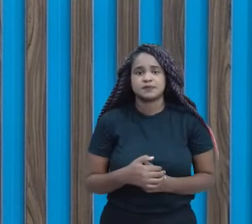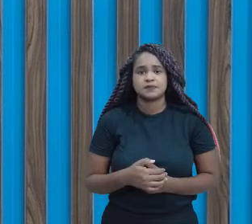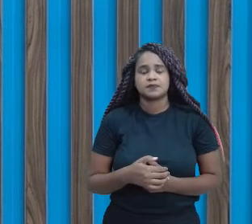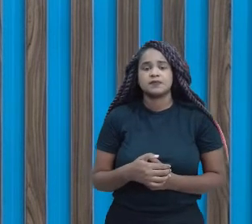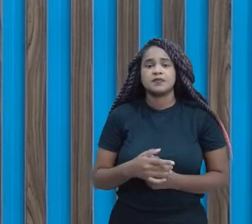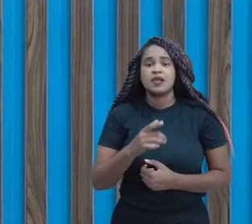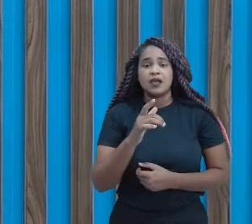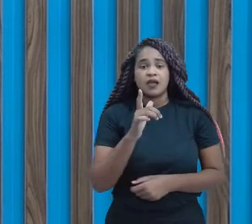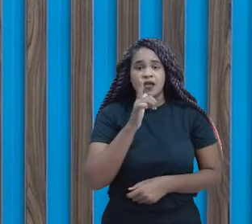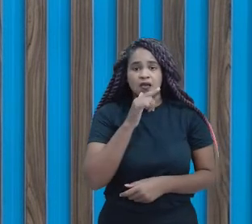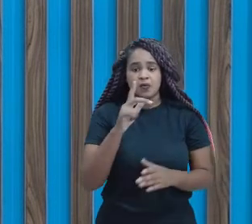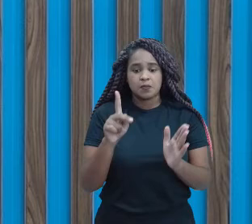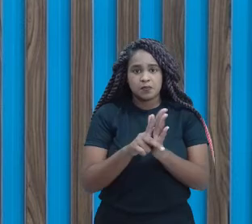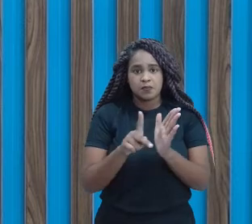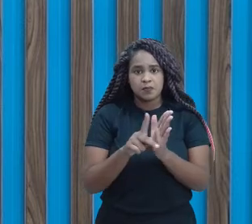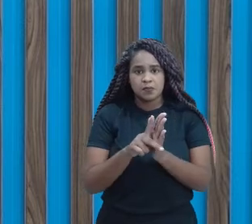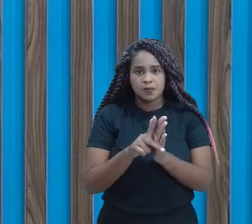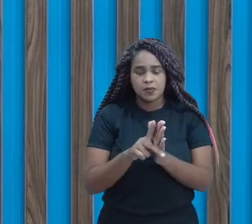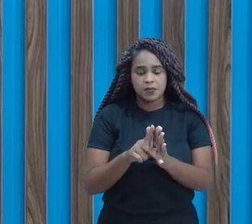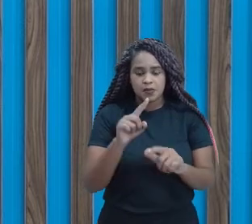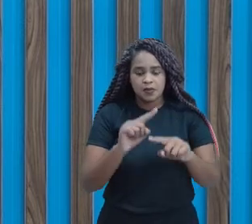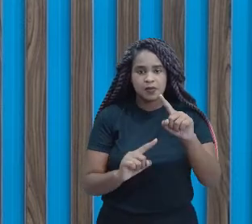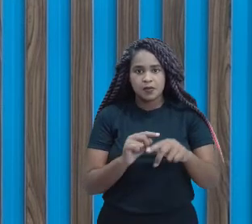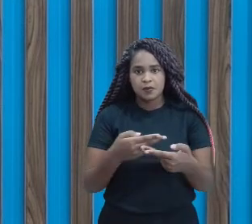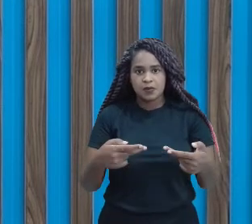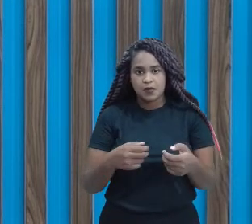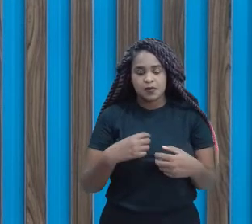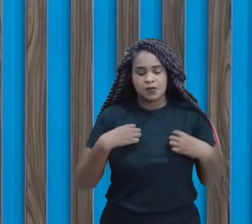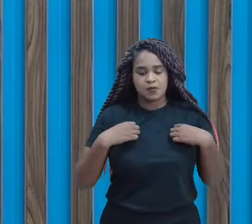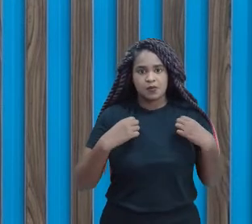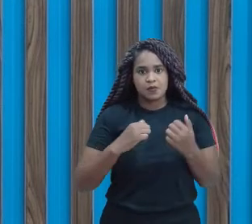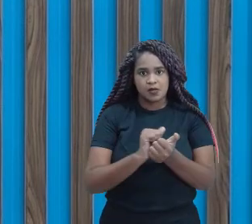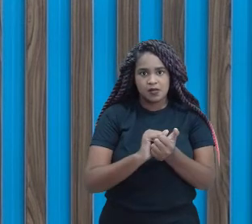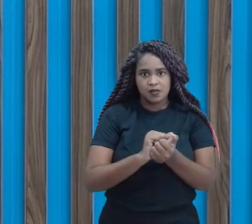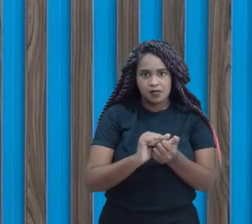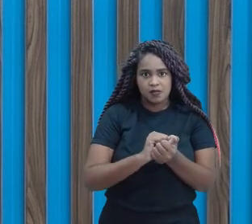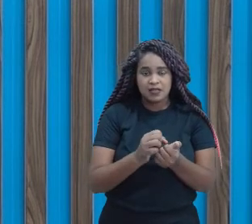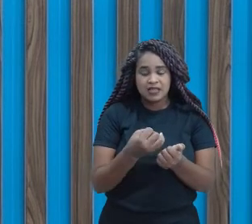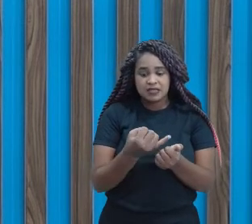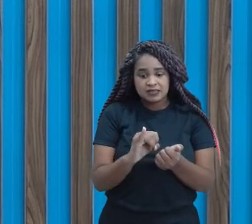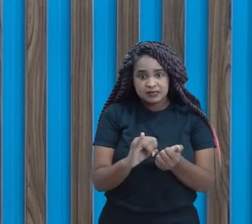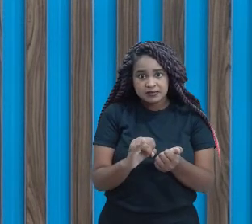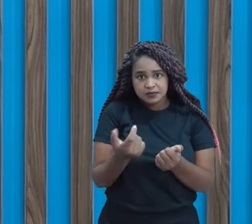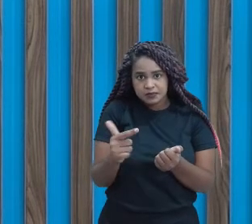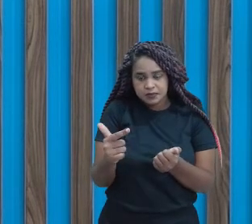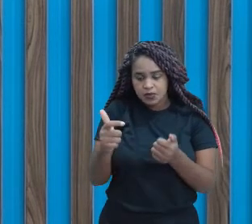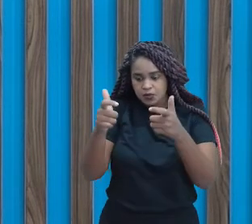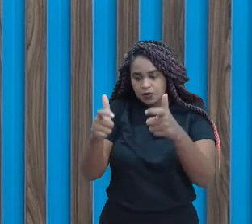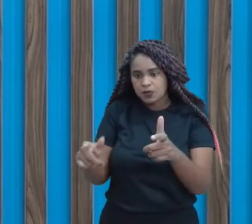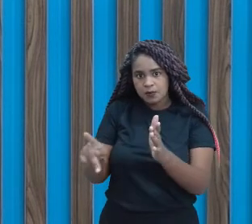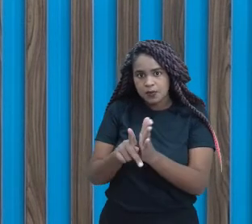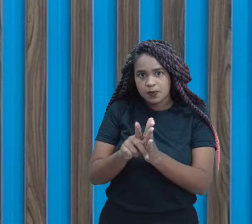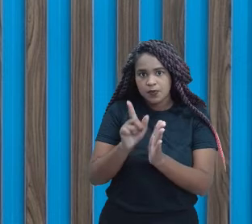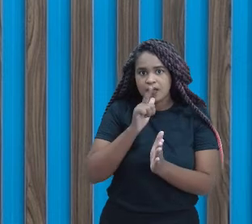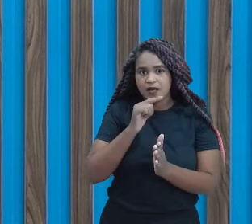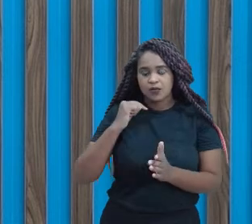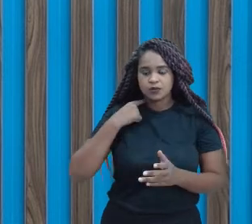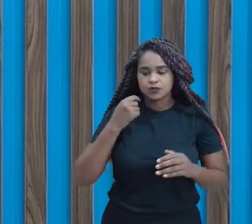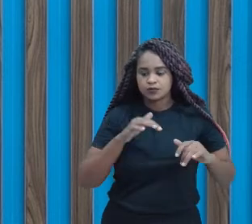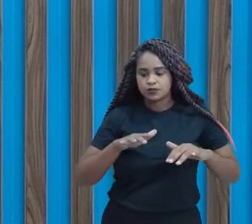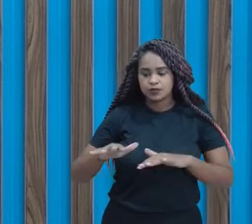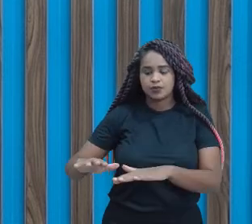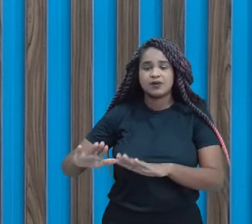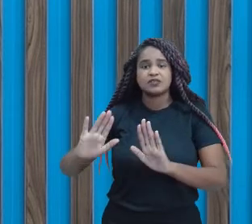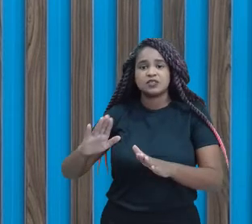aquela água da máquina vai embora. Se não tiver uma estação de tratamento pequeno no edifício onde você mora, aquilo vai direto